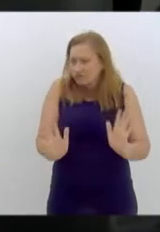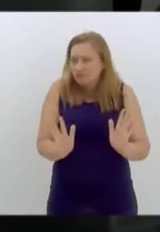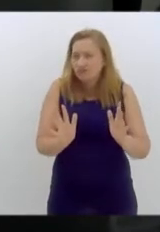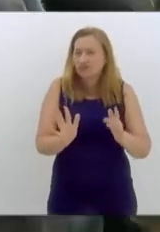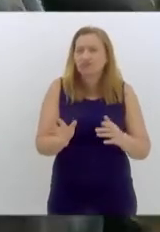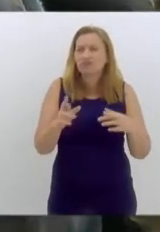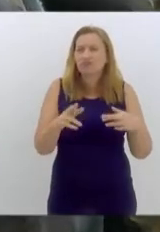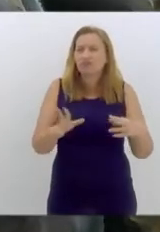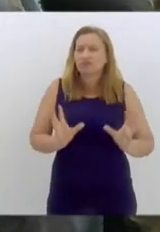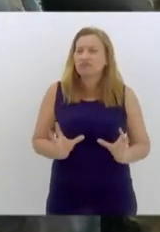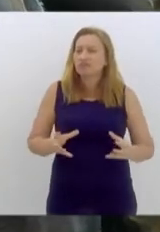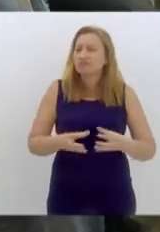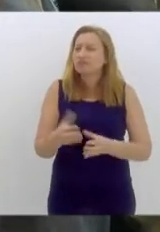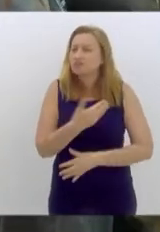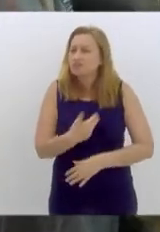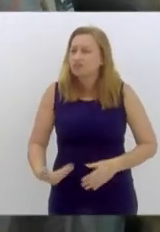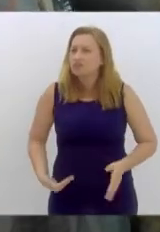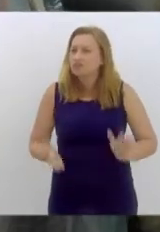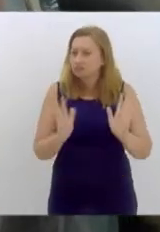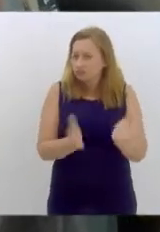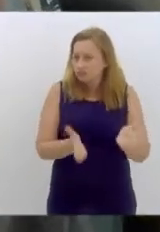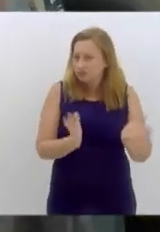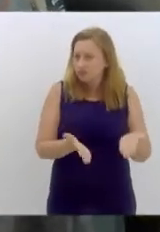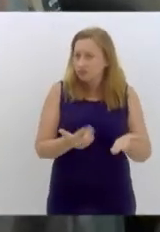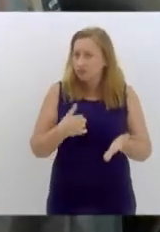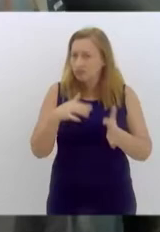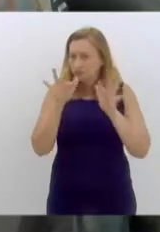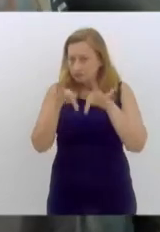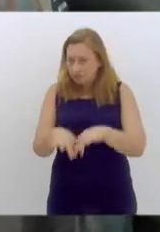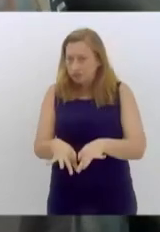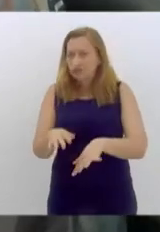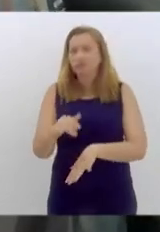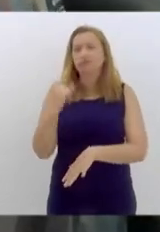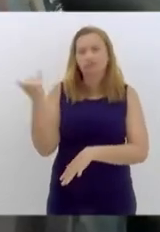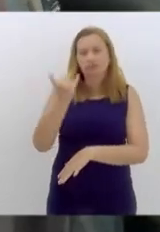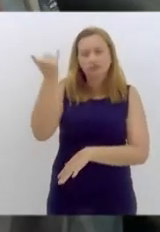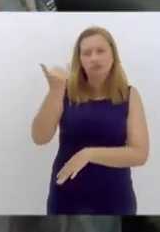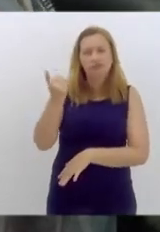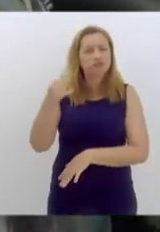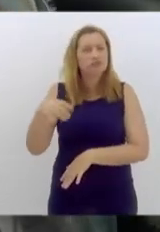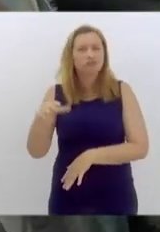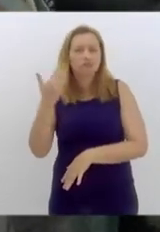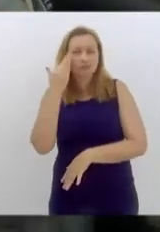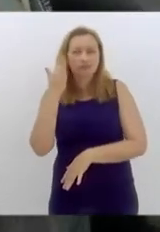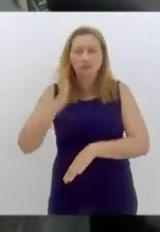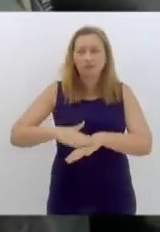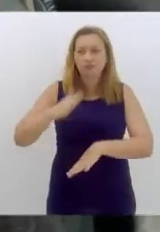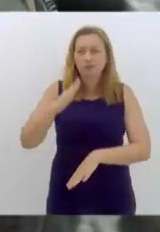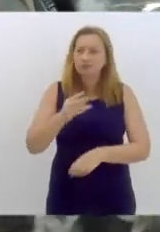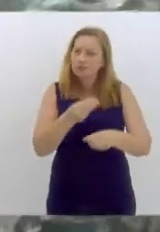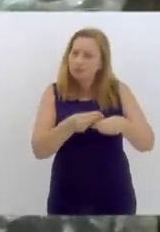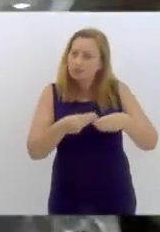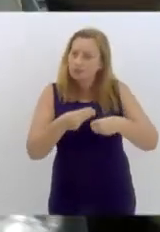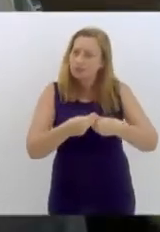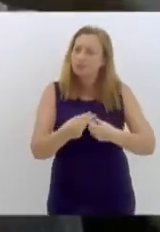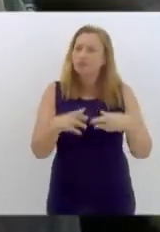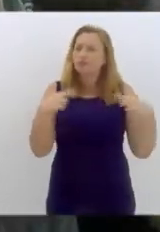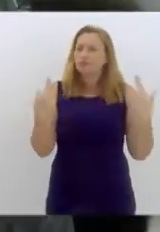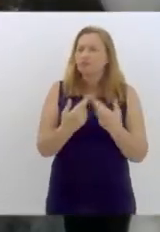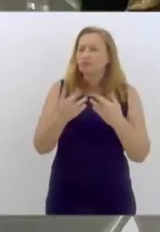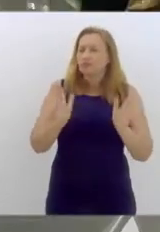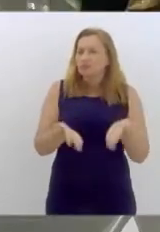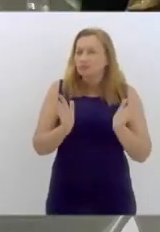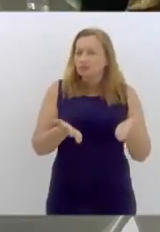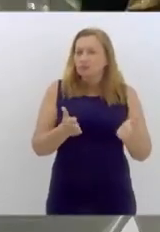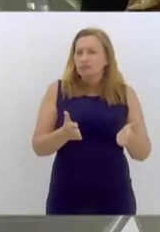audiência de hoje aqui, e eu vou até encerrar, porque acho importante ouvir os municípios, a audiência de hoje aqui se